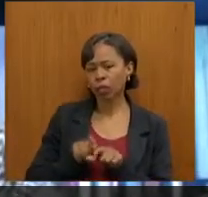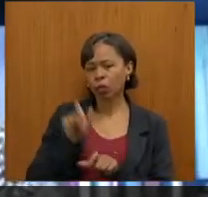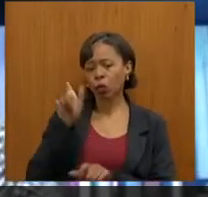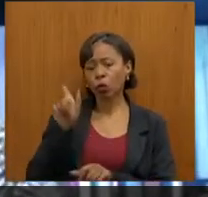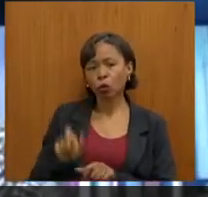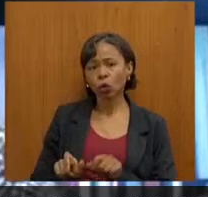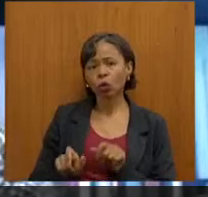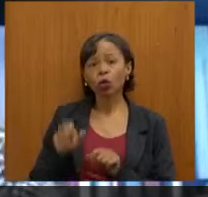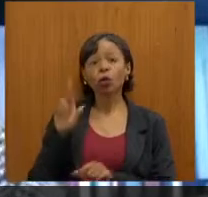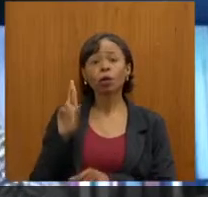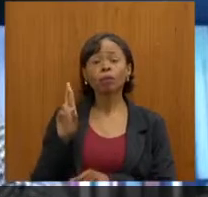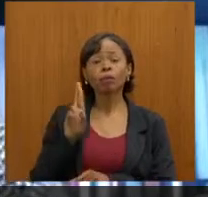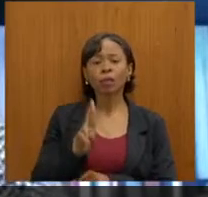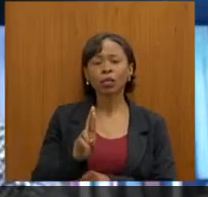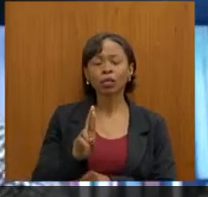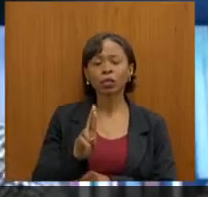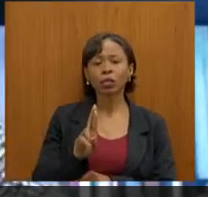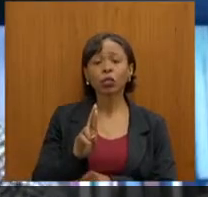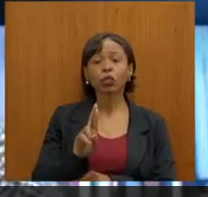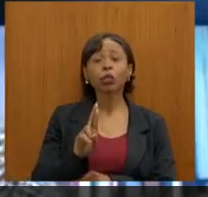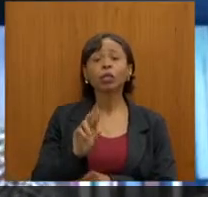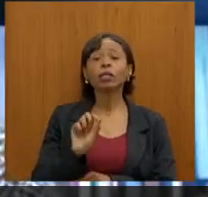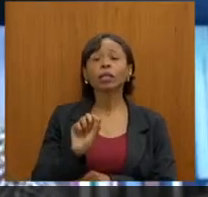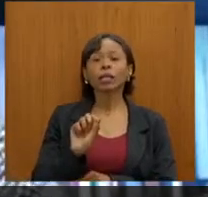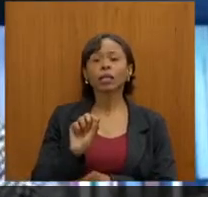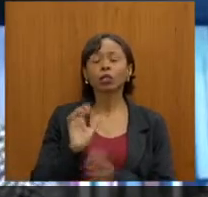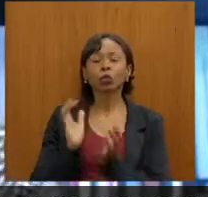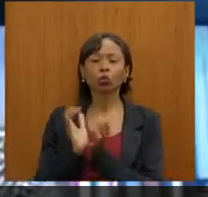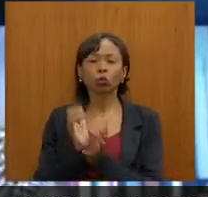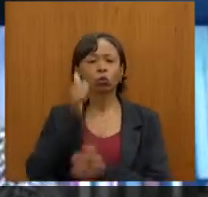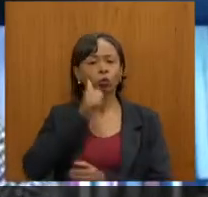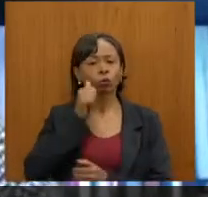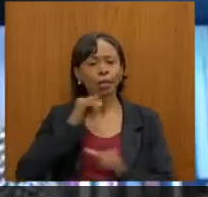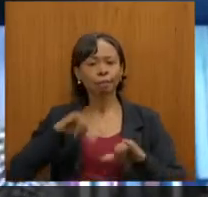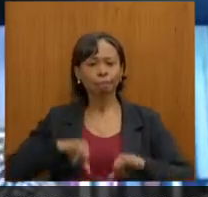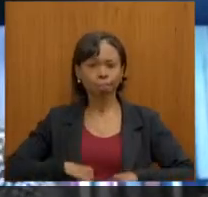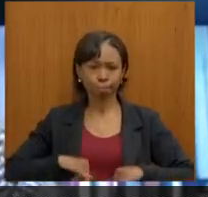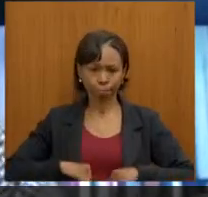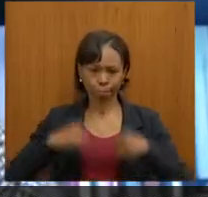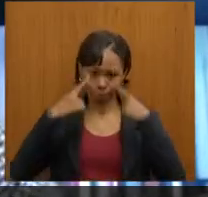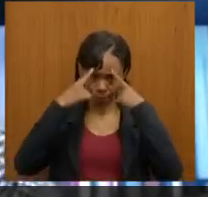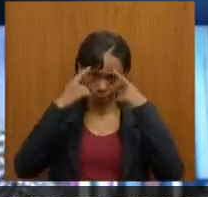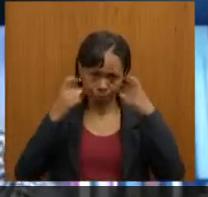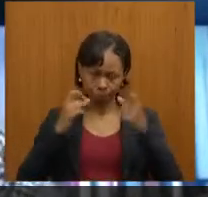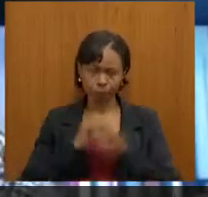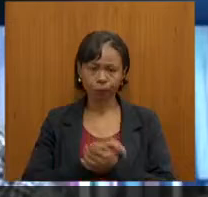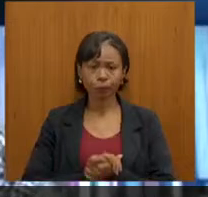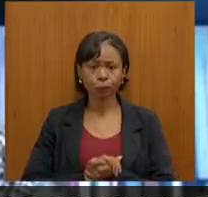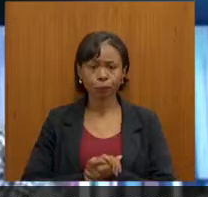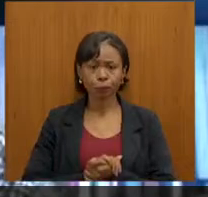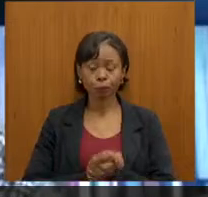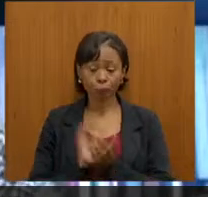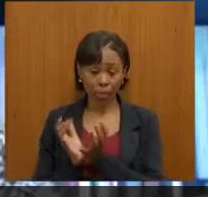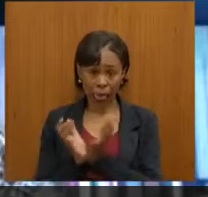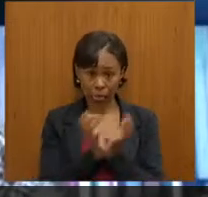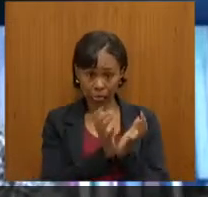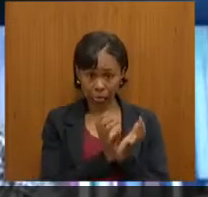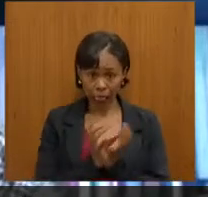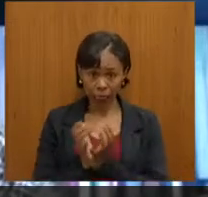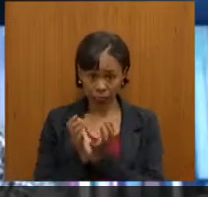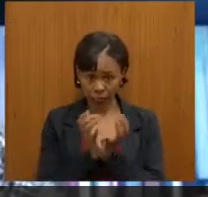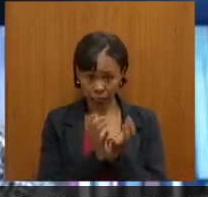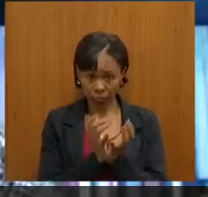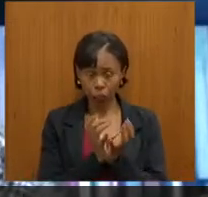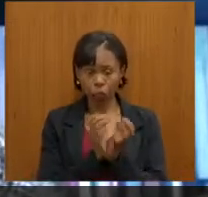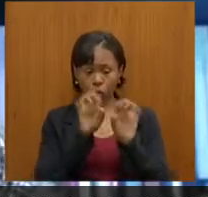mulheres que sofreram violência a rede ela se estruturou a partir de um protocolo em que